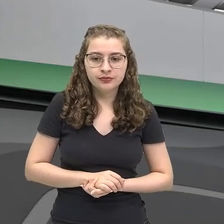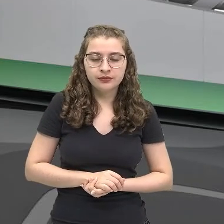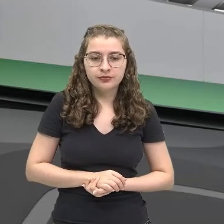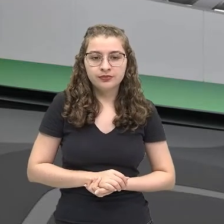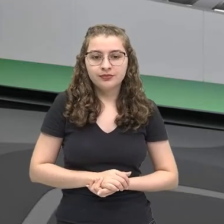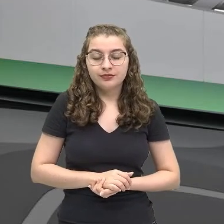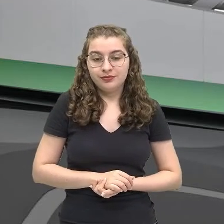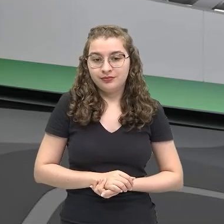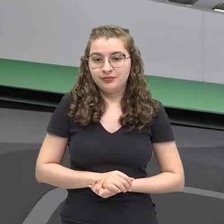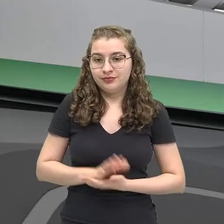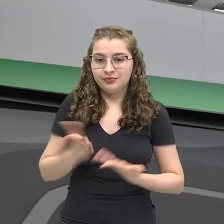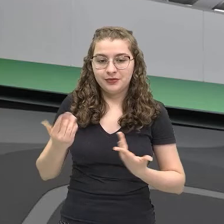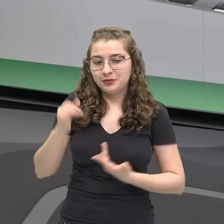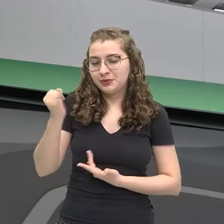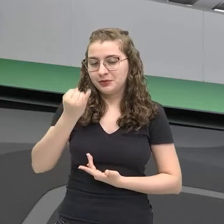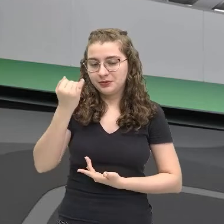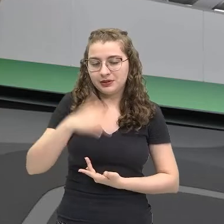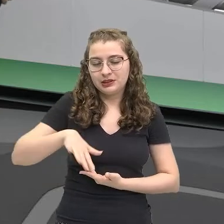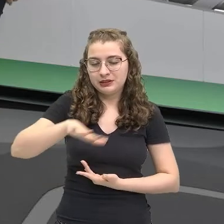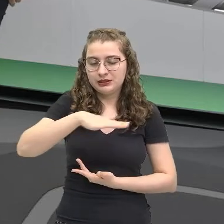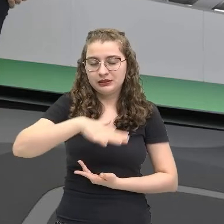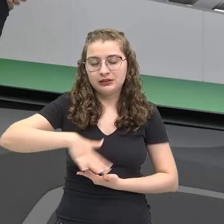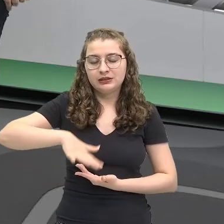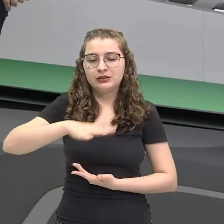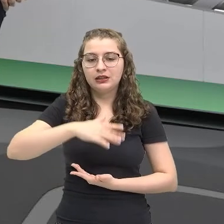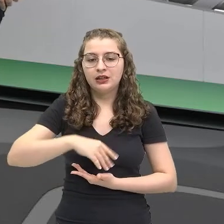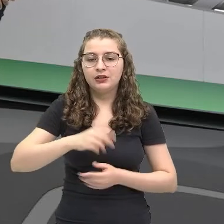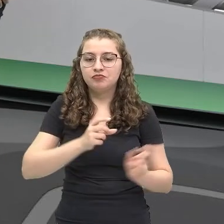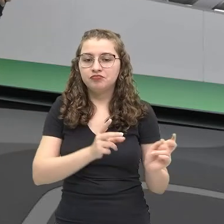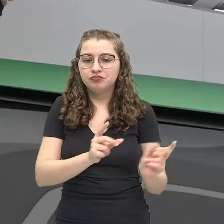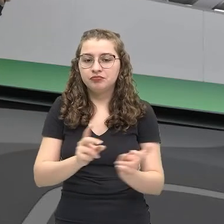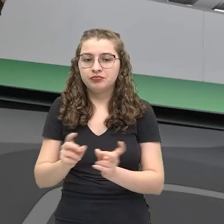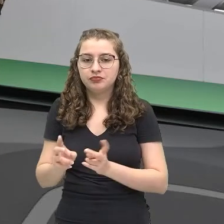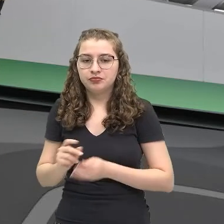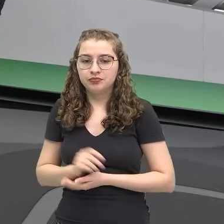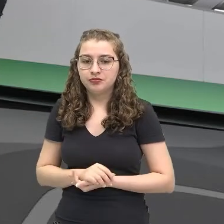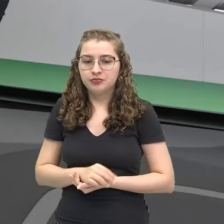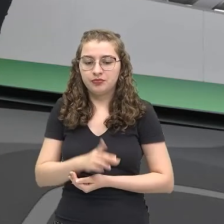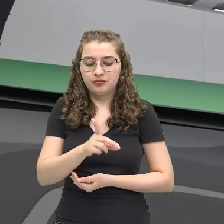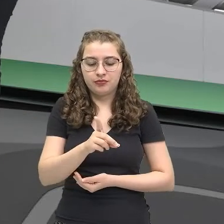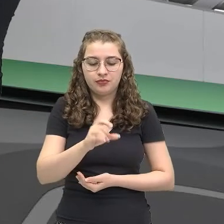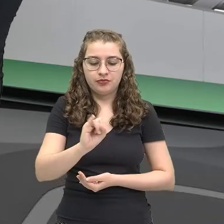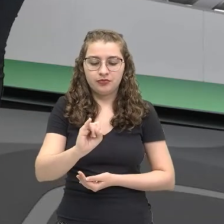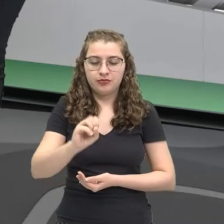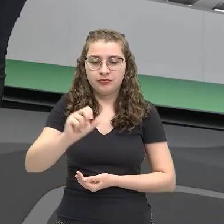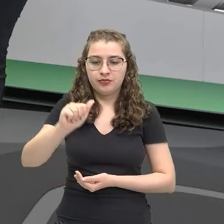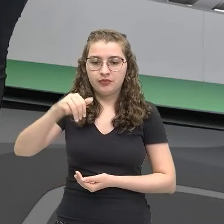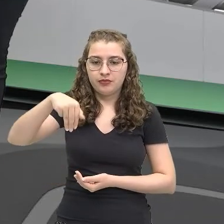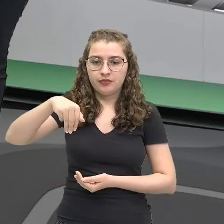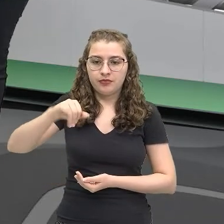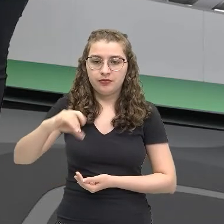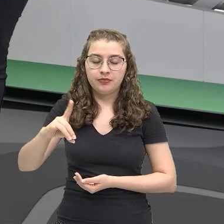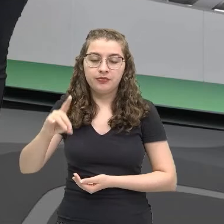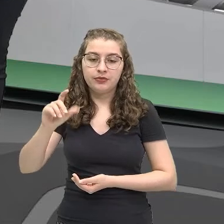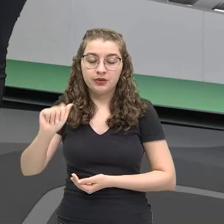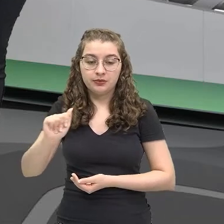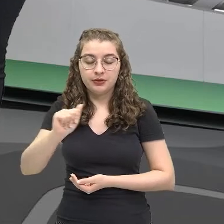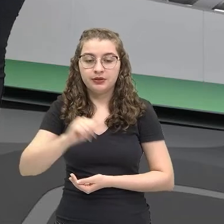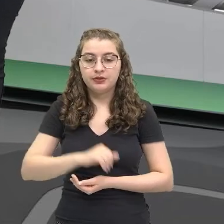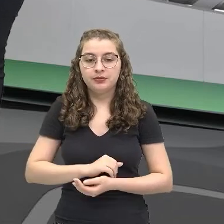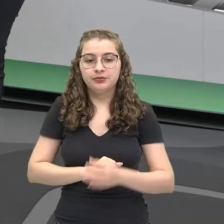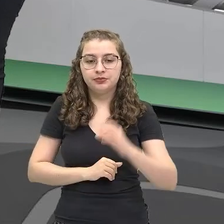é o que mais tem importância comercial. Ela é uma diamida, diamino de ácido